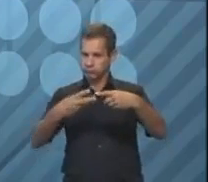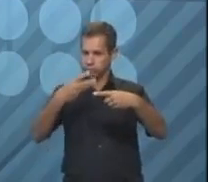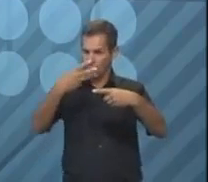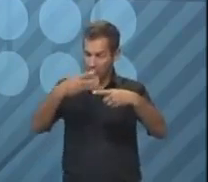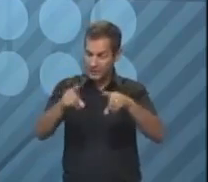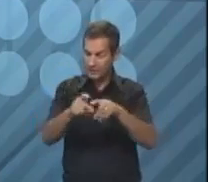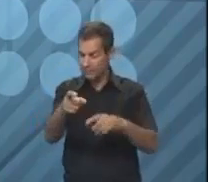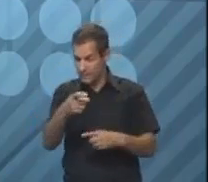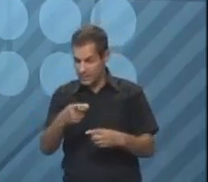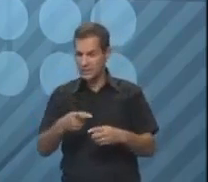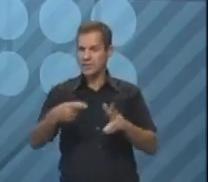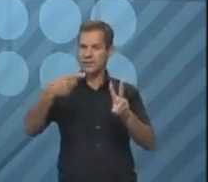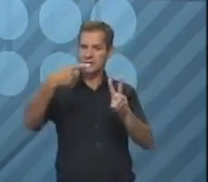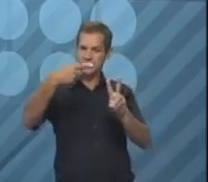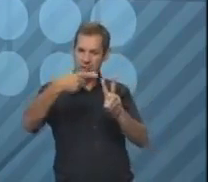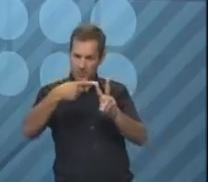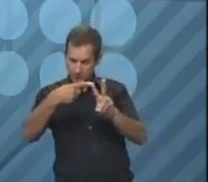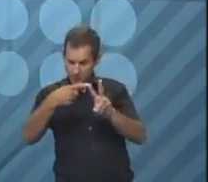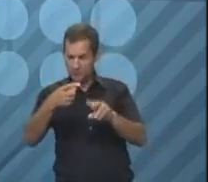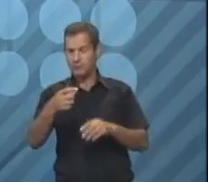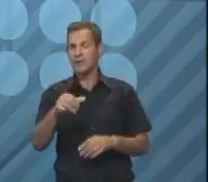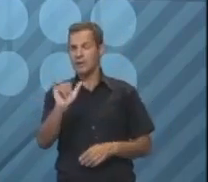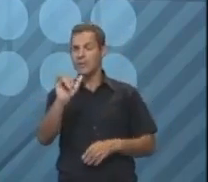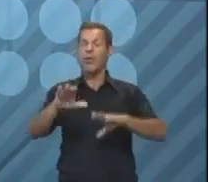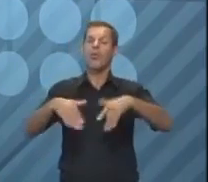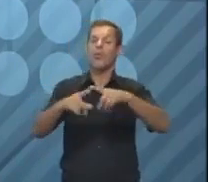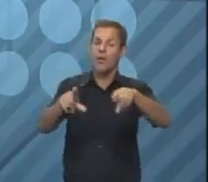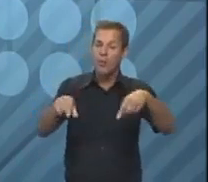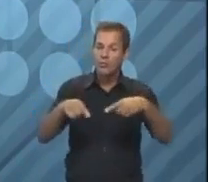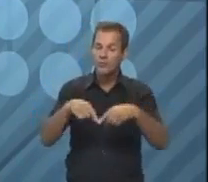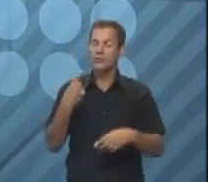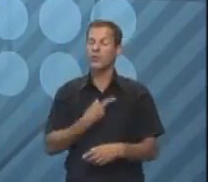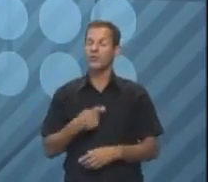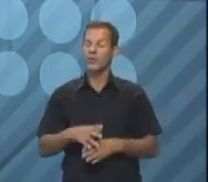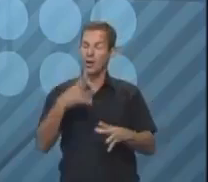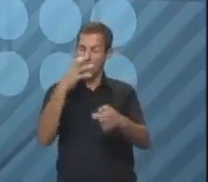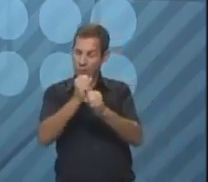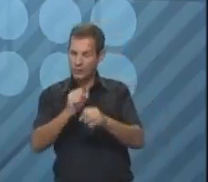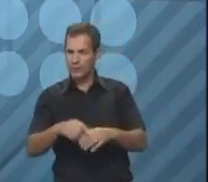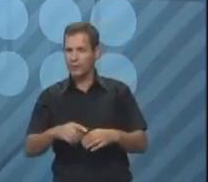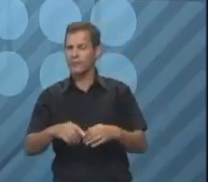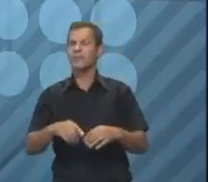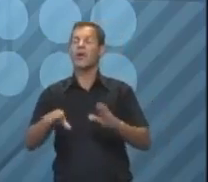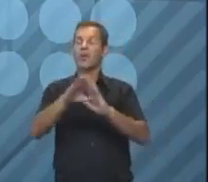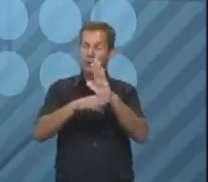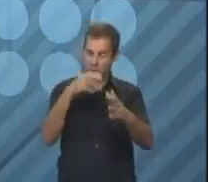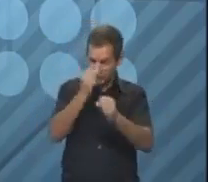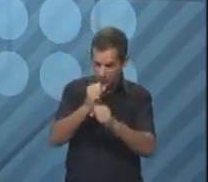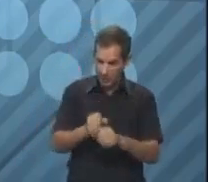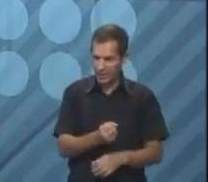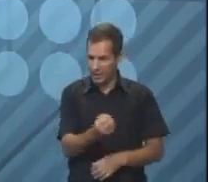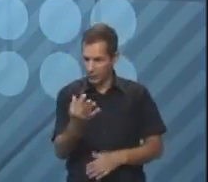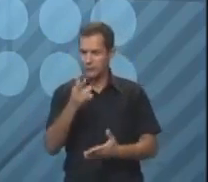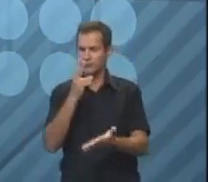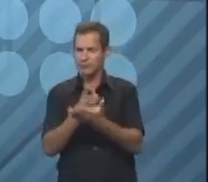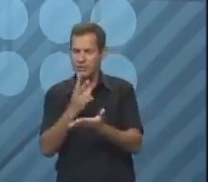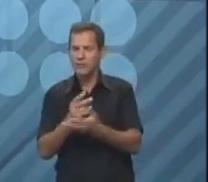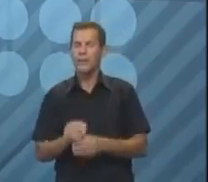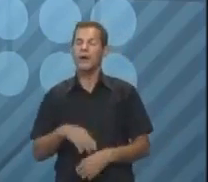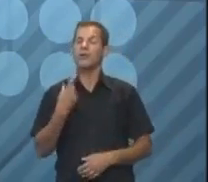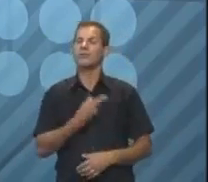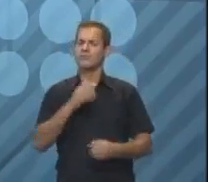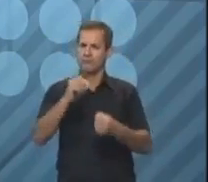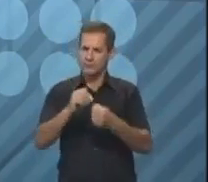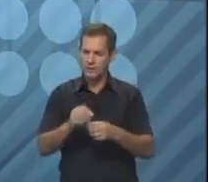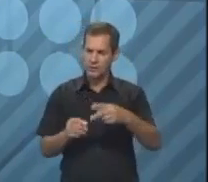y. Por isso que você deve se atentar a qual região nós estamos rotacionando. O processo de calcular o volume vai ser o mesmo. Nós